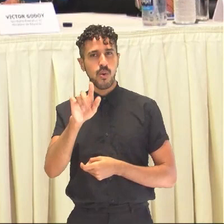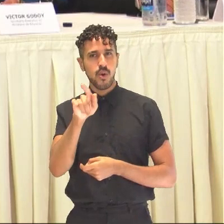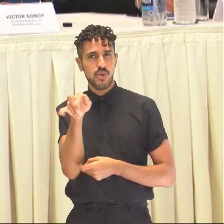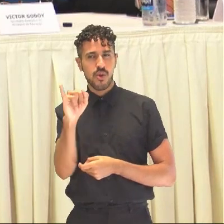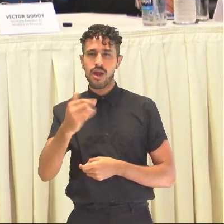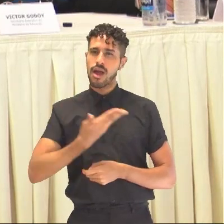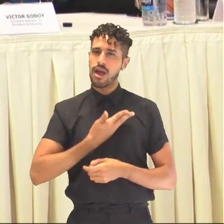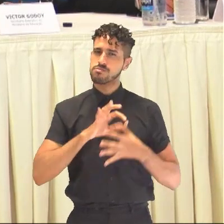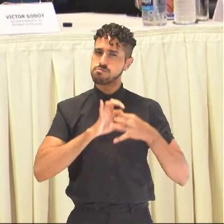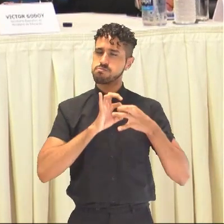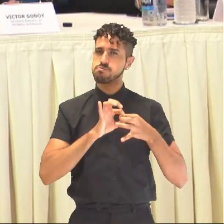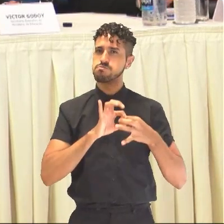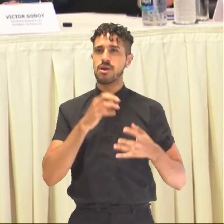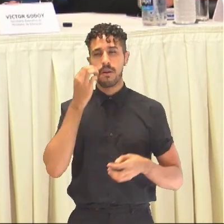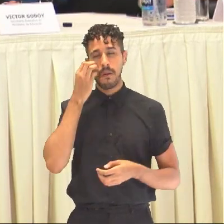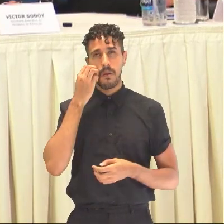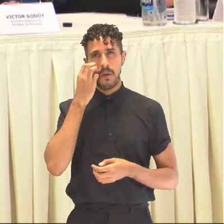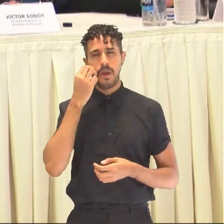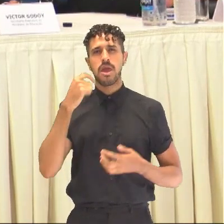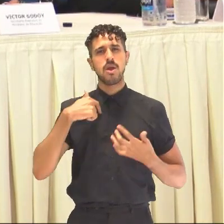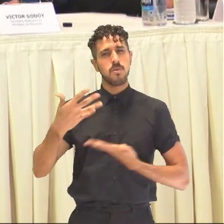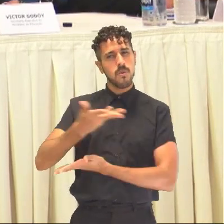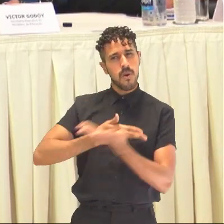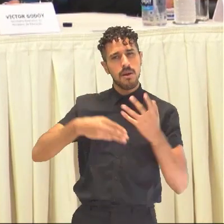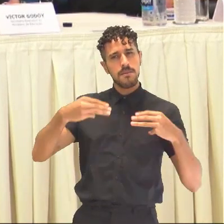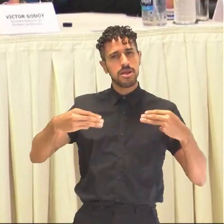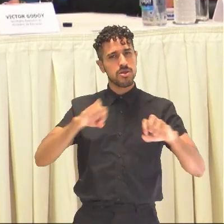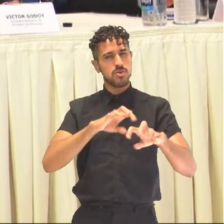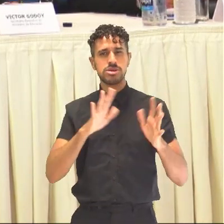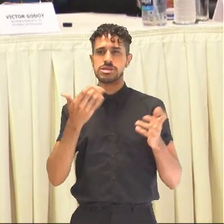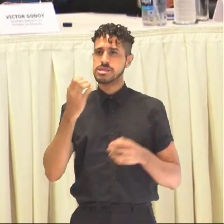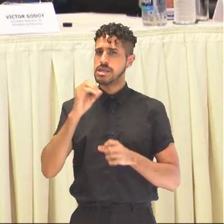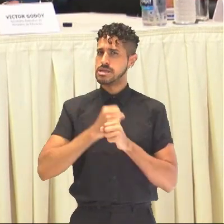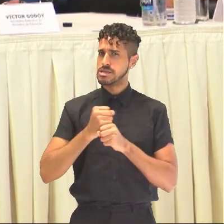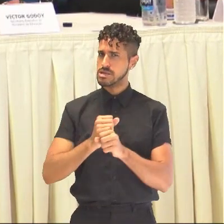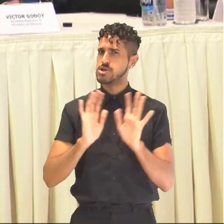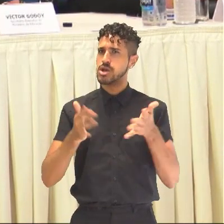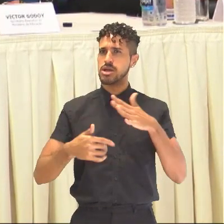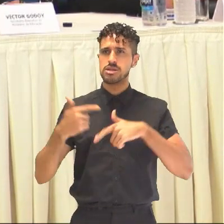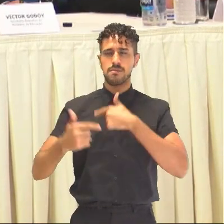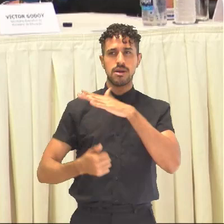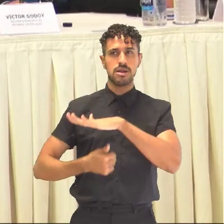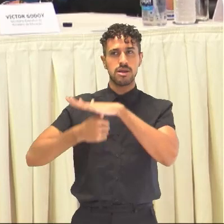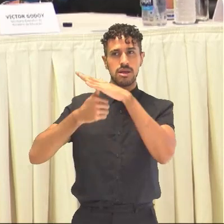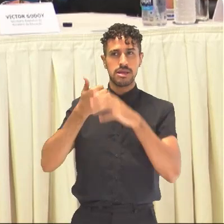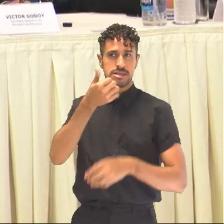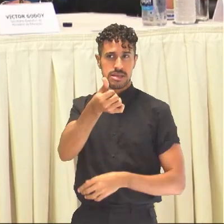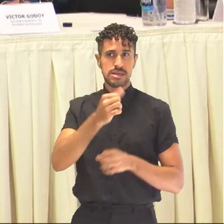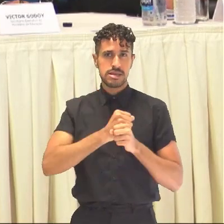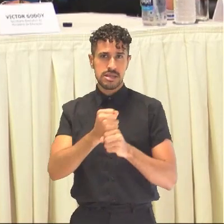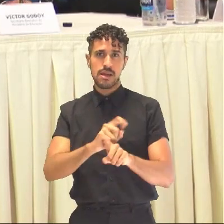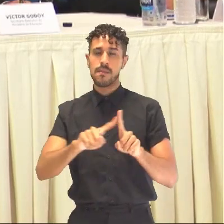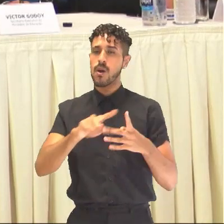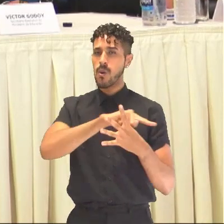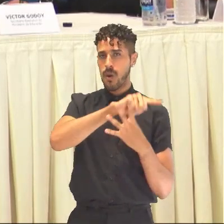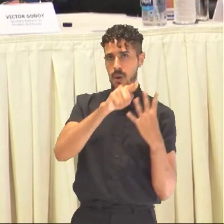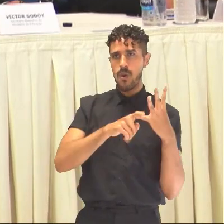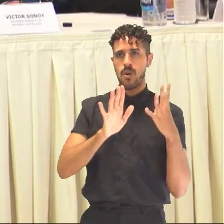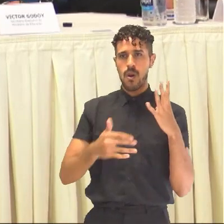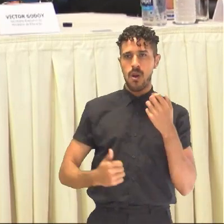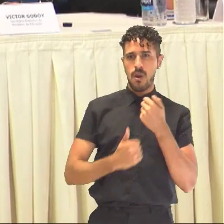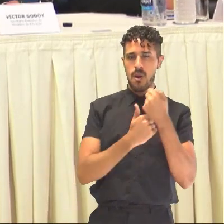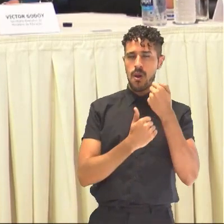amigo. E, assim, eu interajo com o MEC já há 10 anos, porque eu estou na reitoria já há 6 anos, e mais 4 como pró-reitor